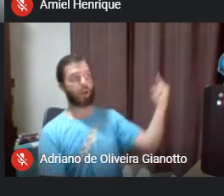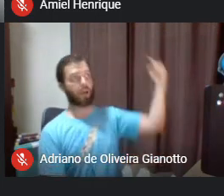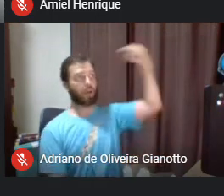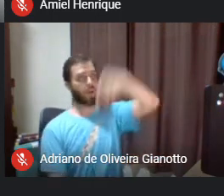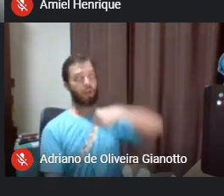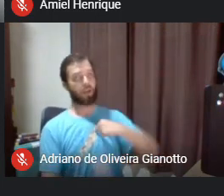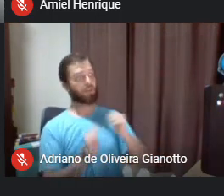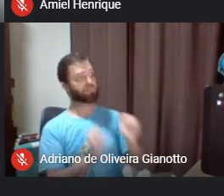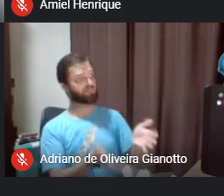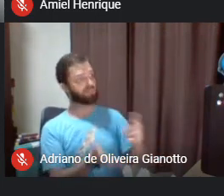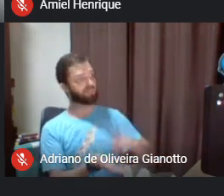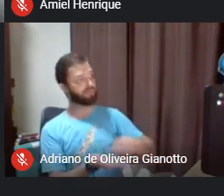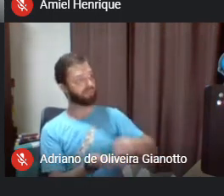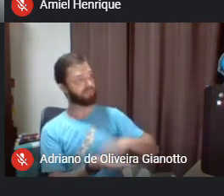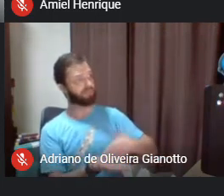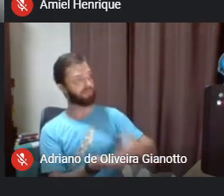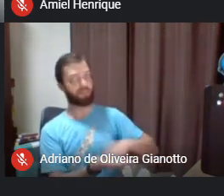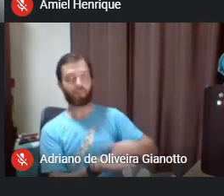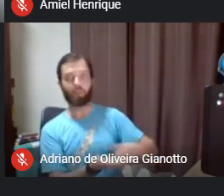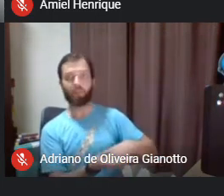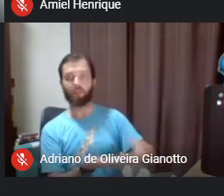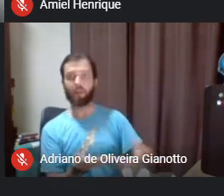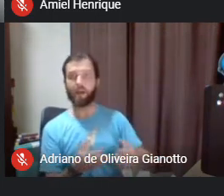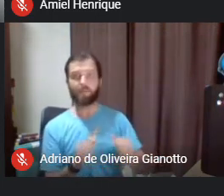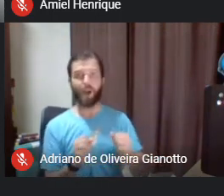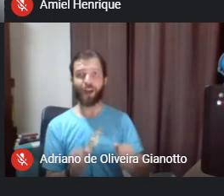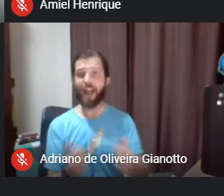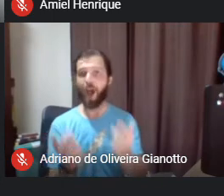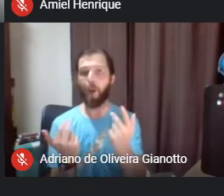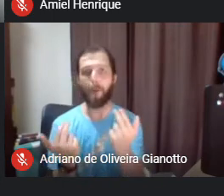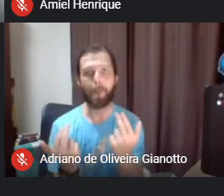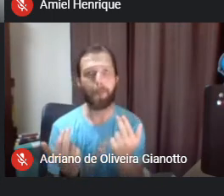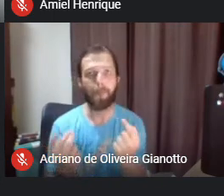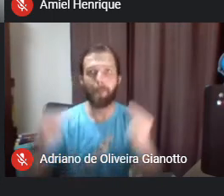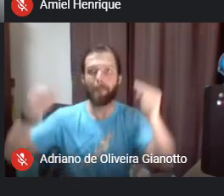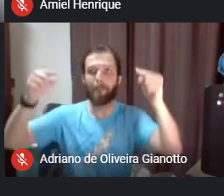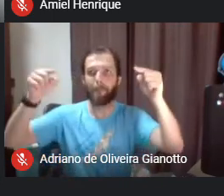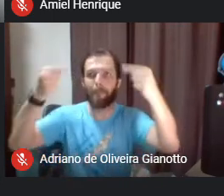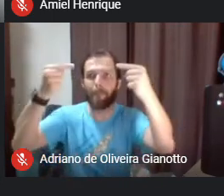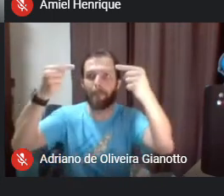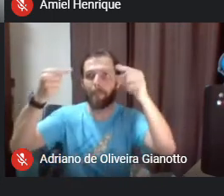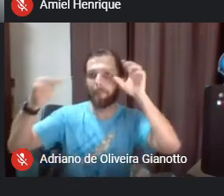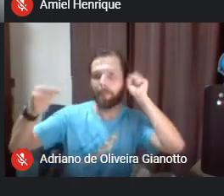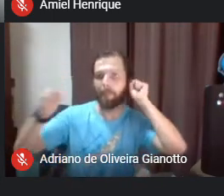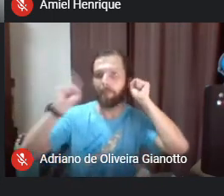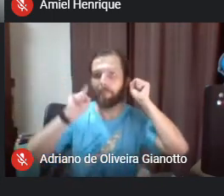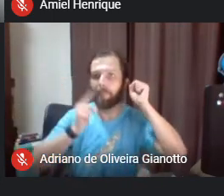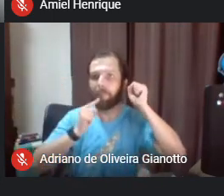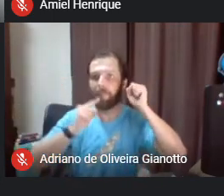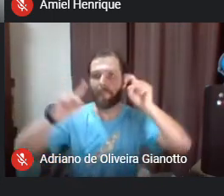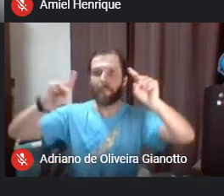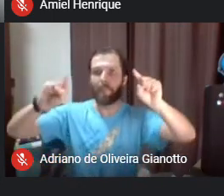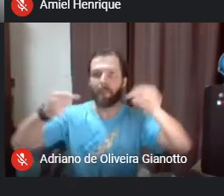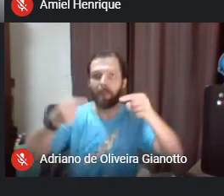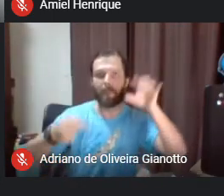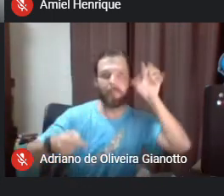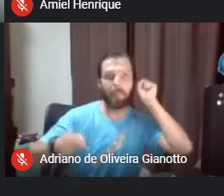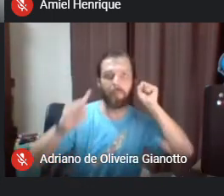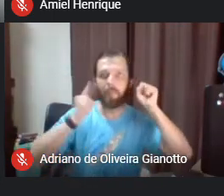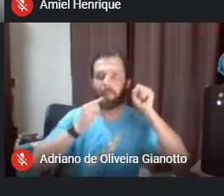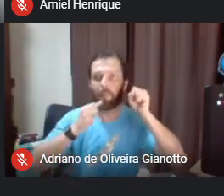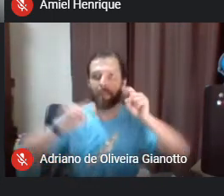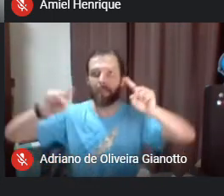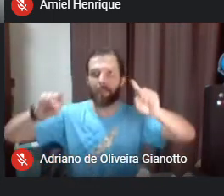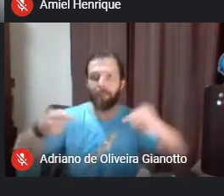saber italiano. Então, se vir um outro surdo de lá, eu posso trabalhar como intérprete. Então, assim, tanto